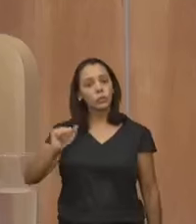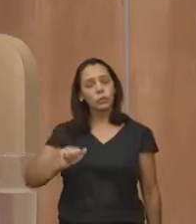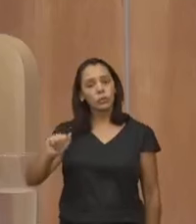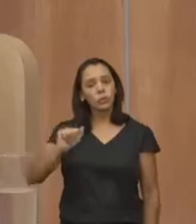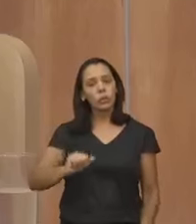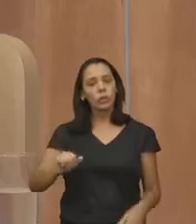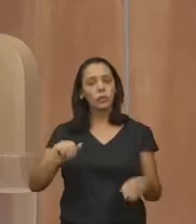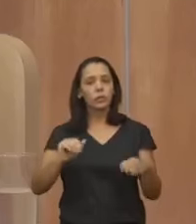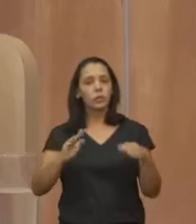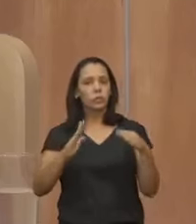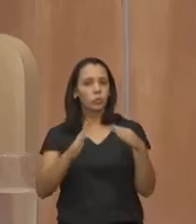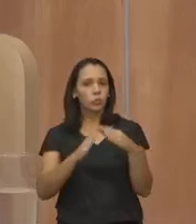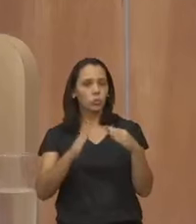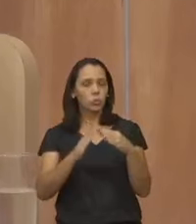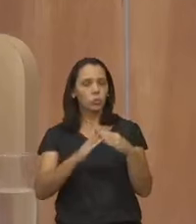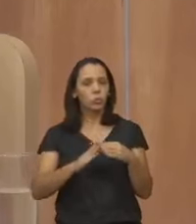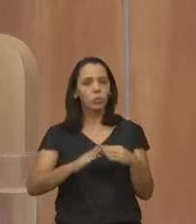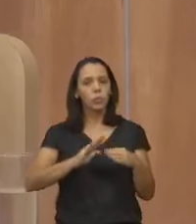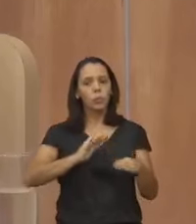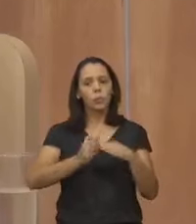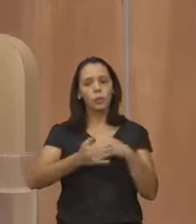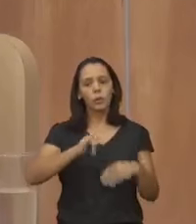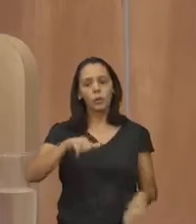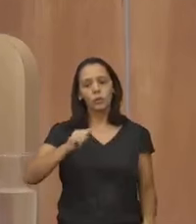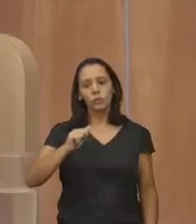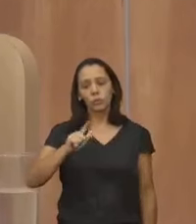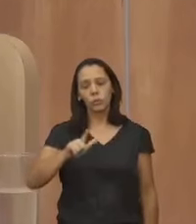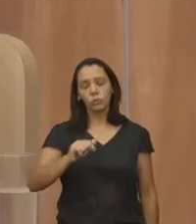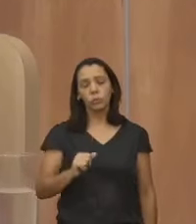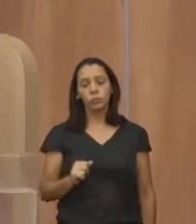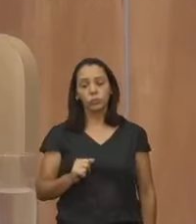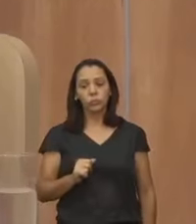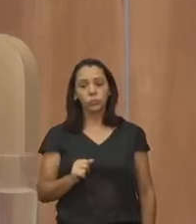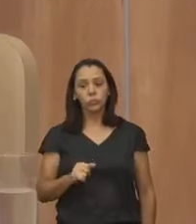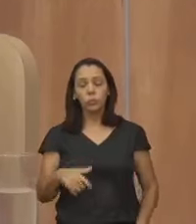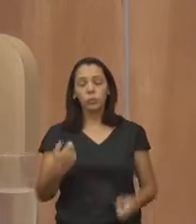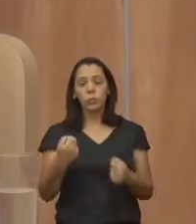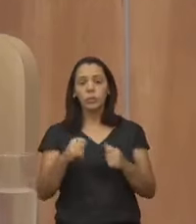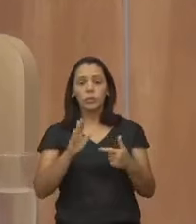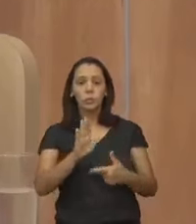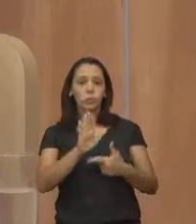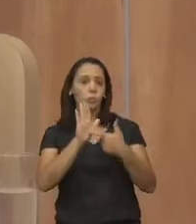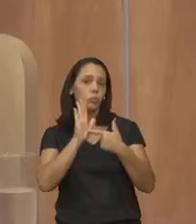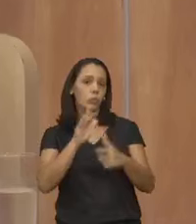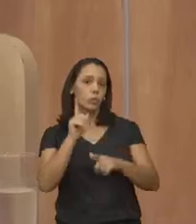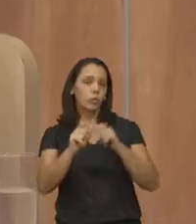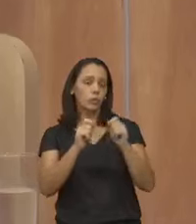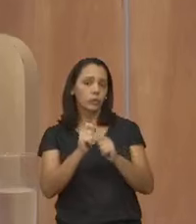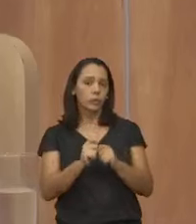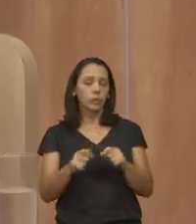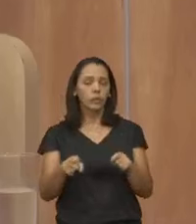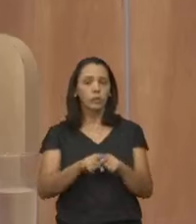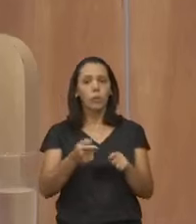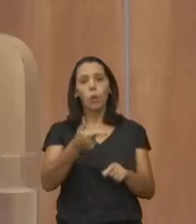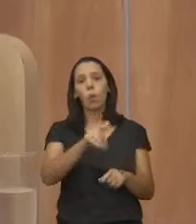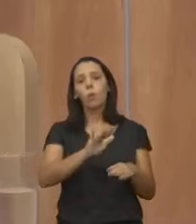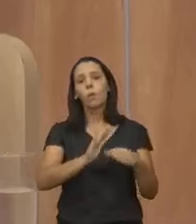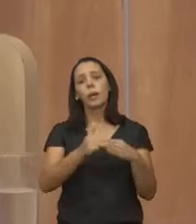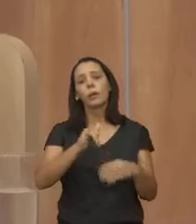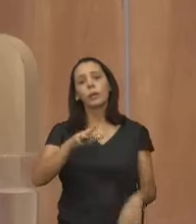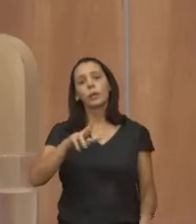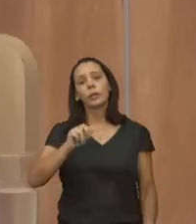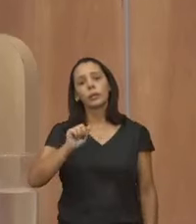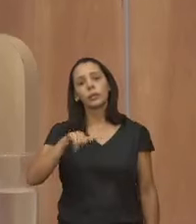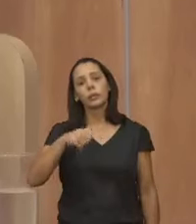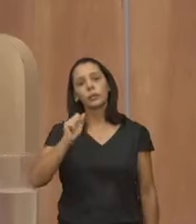dos Moradores do Veraneijal. E aqui nós temos que destacar o Veraneio Irajá também, que